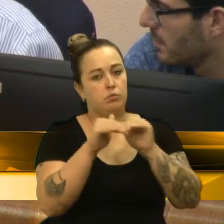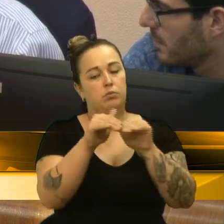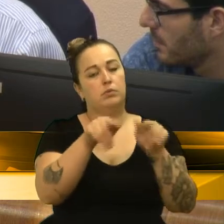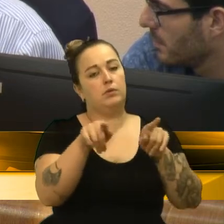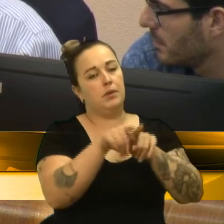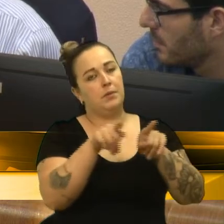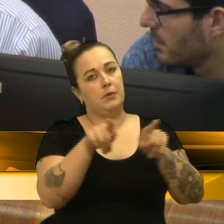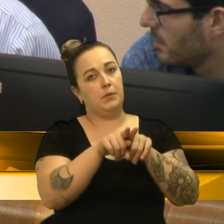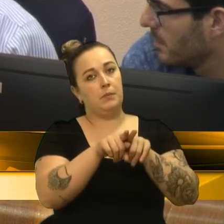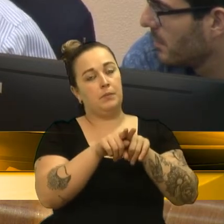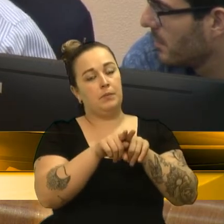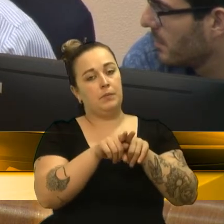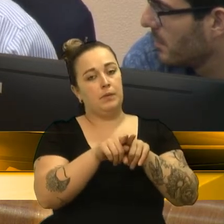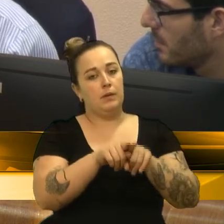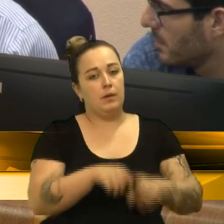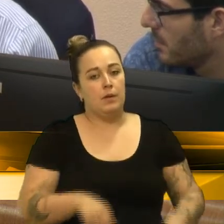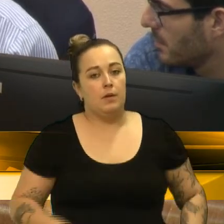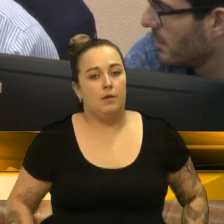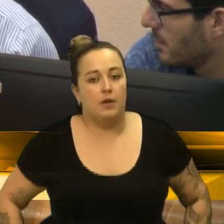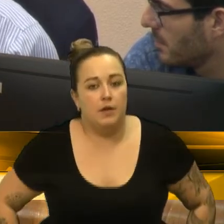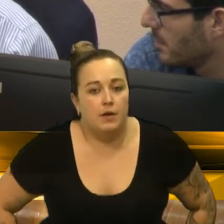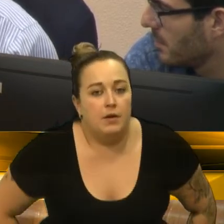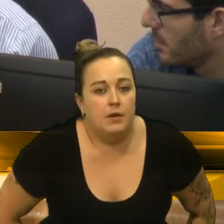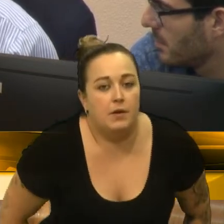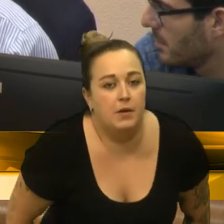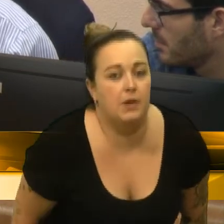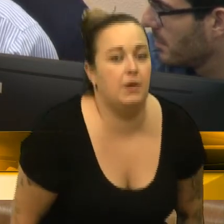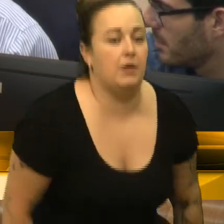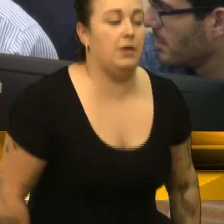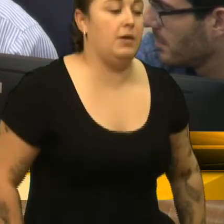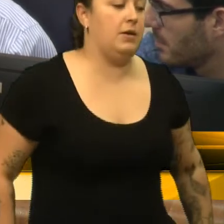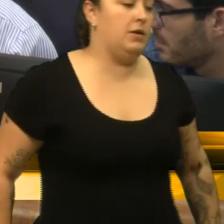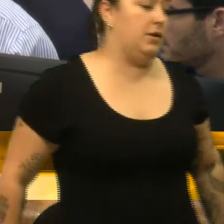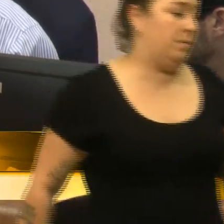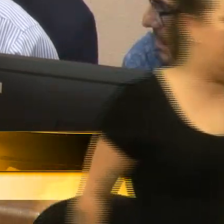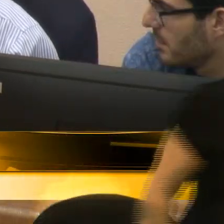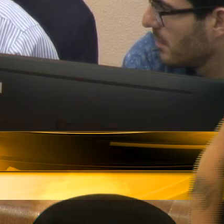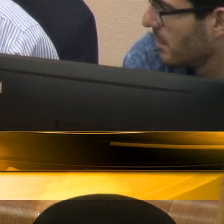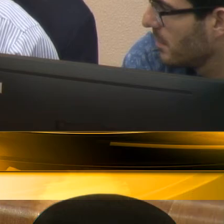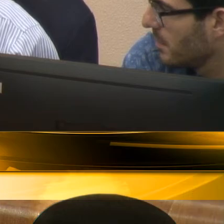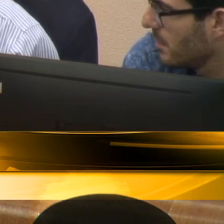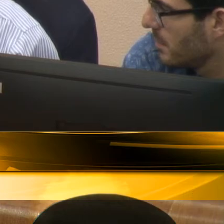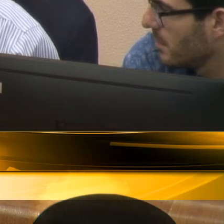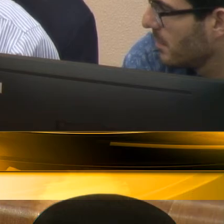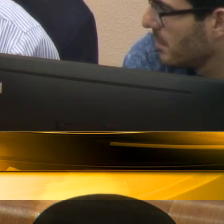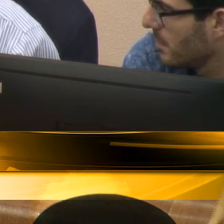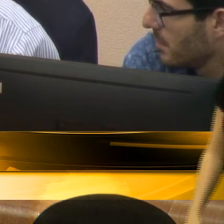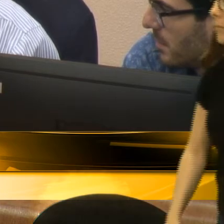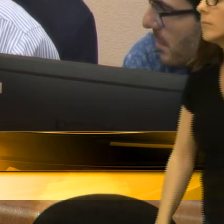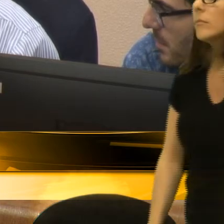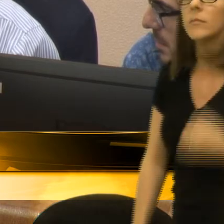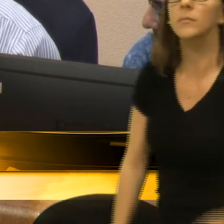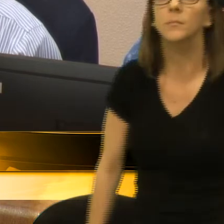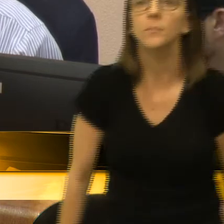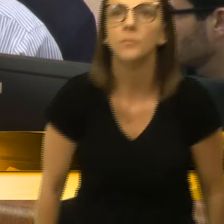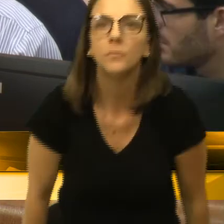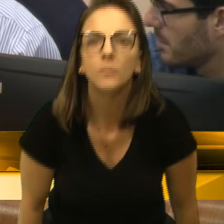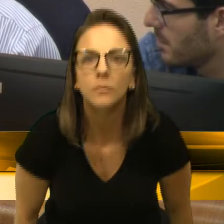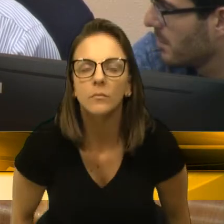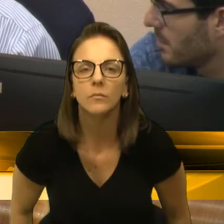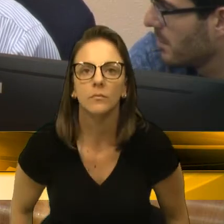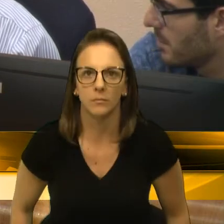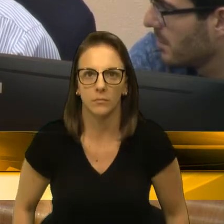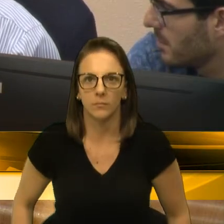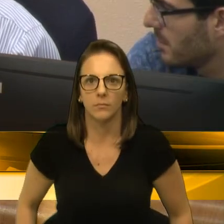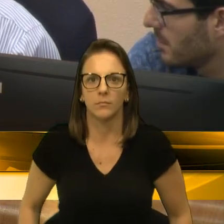recebida. Não bastasse, os aditamentos apresentados na denúncia demonstram vinculação e derivação nas situações ofertadas pelo denunciante acerca